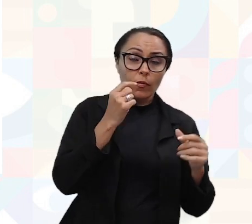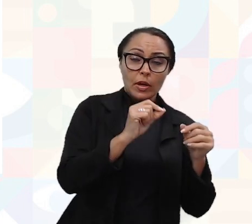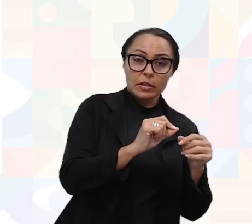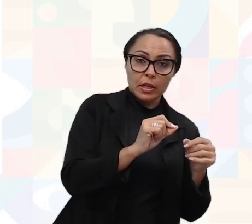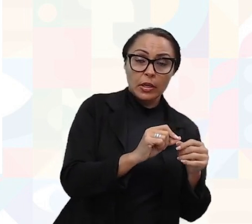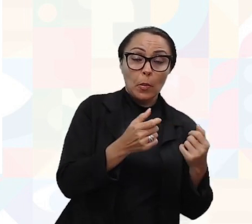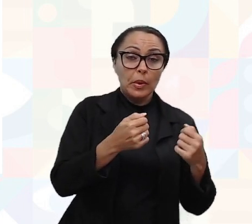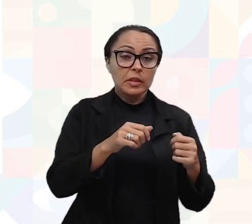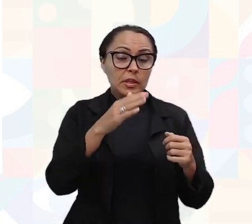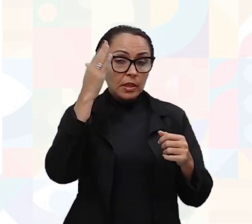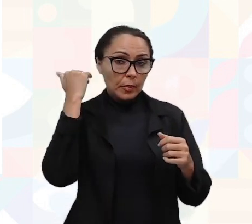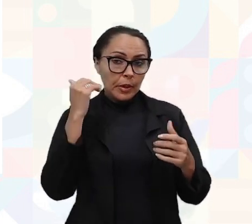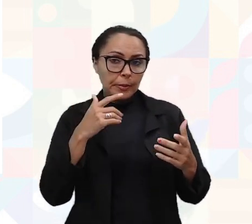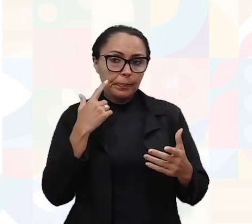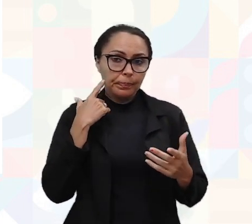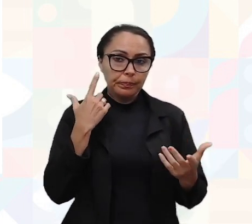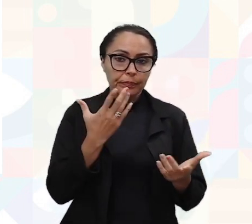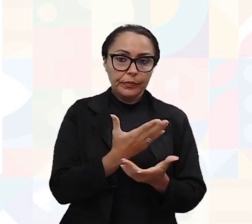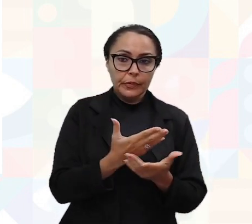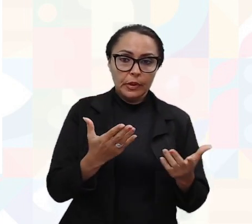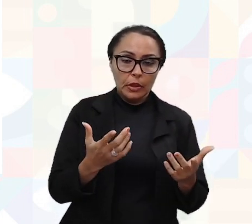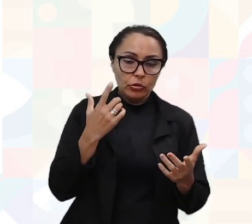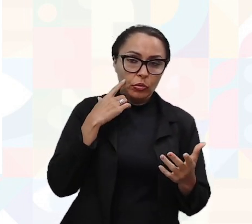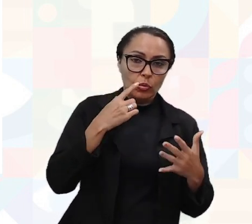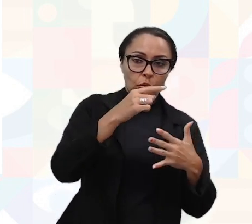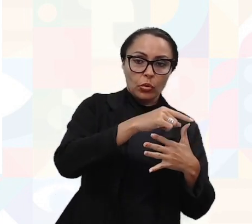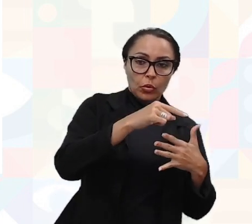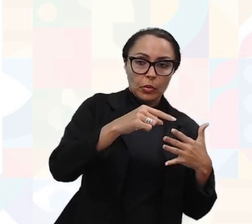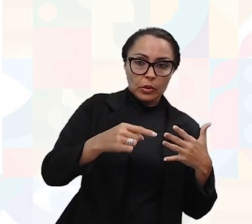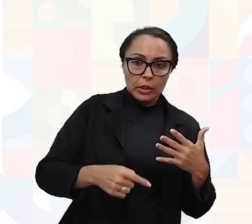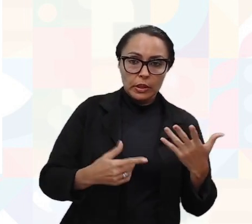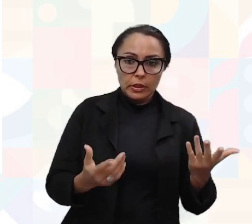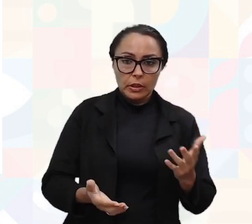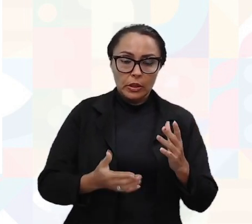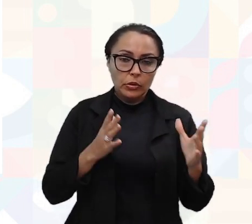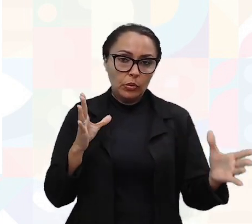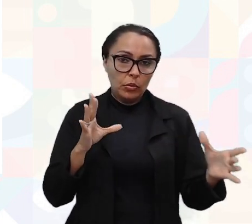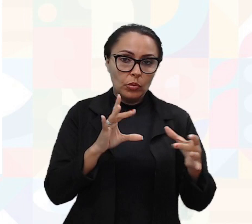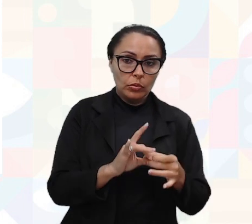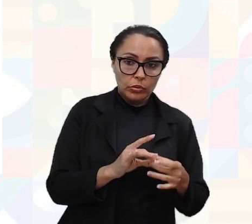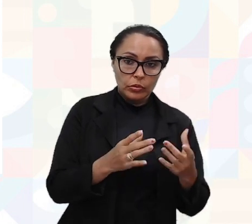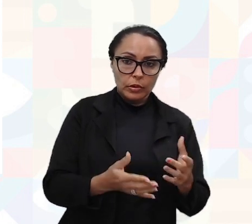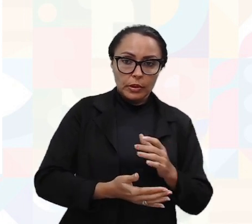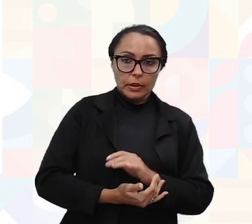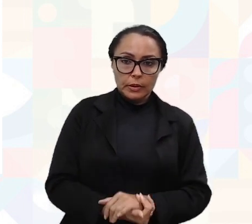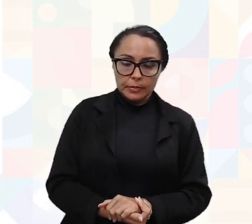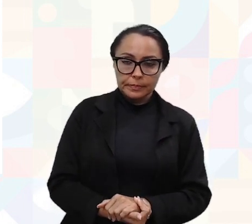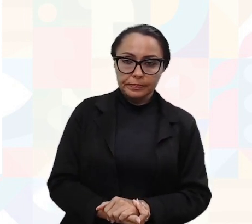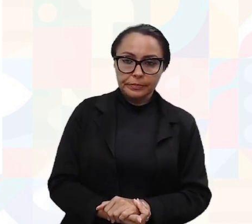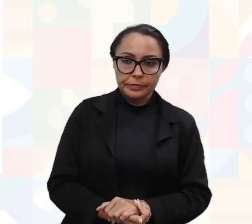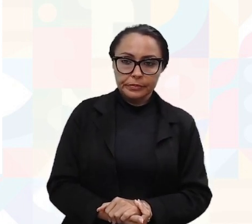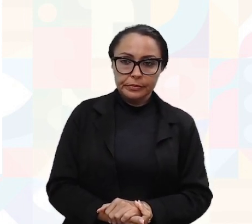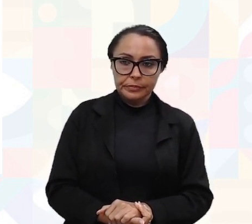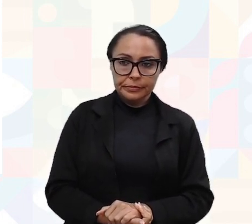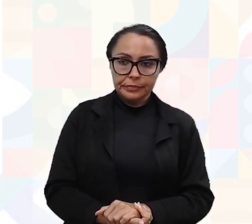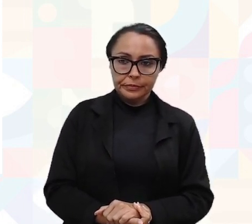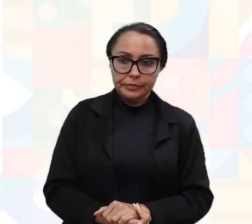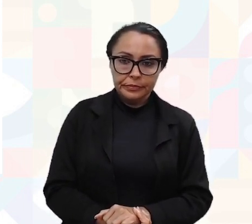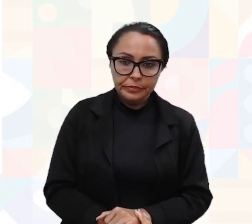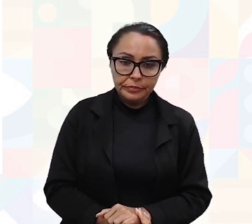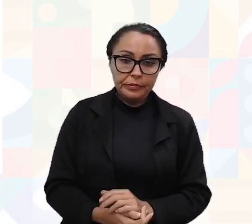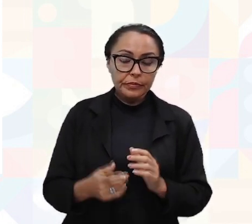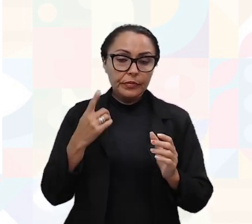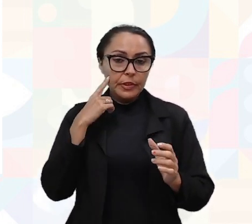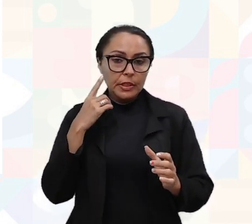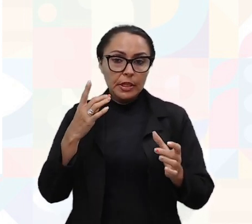saber a demanda dos componentes ou dos subconjuntos daquele total de produção. E a demanda